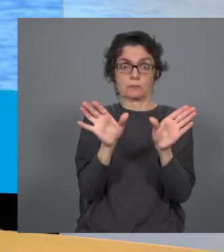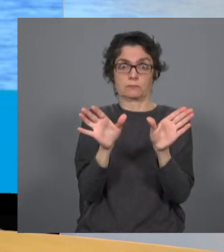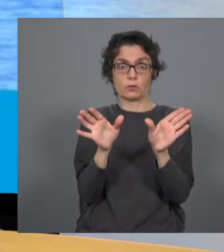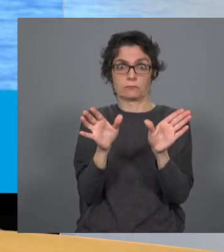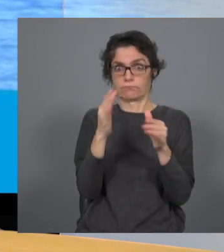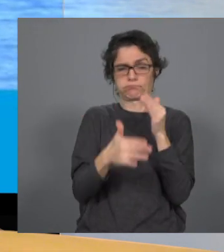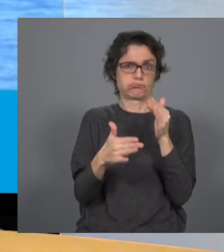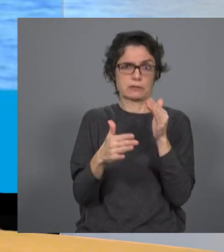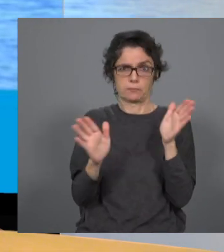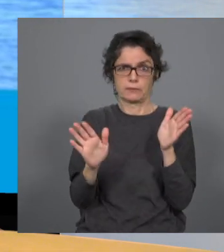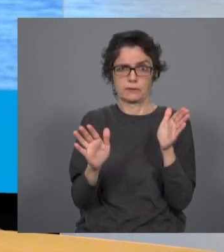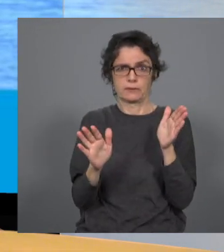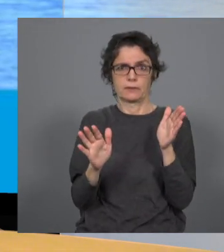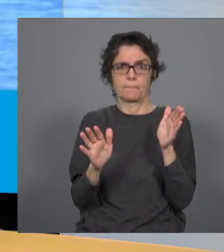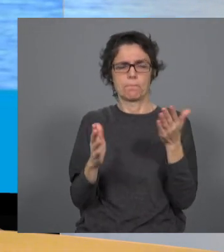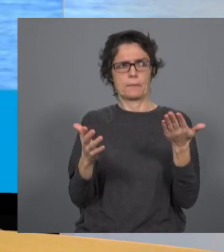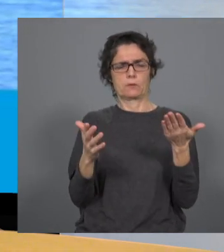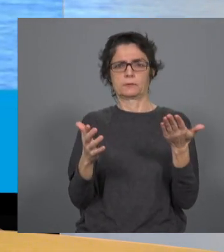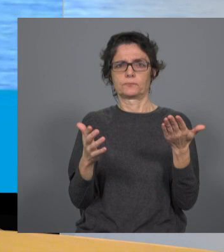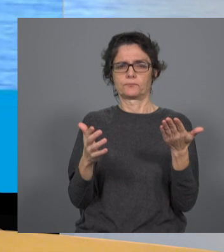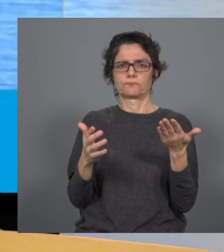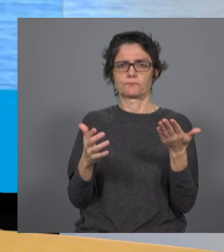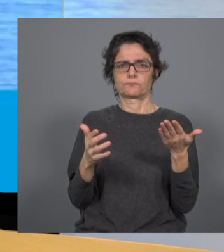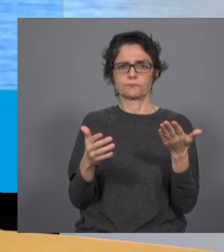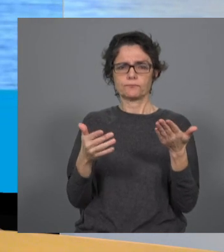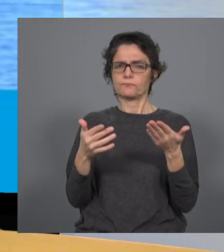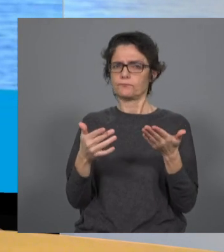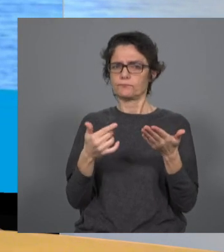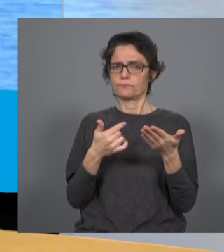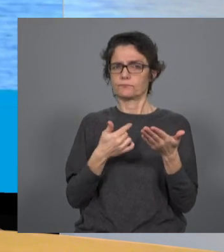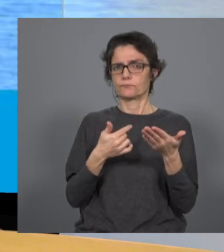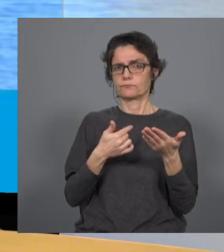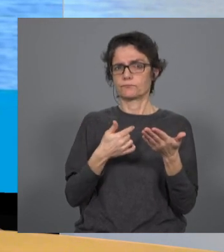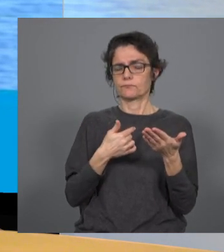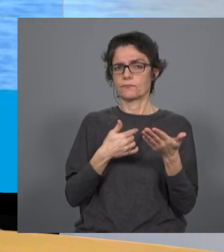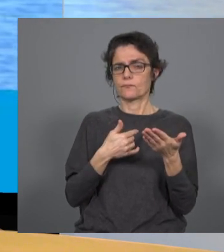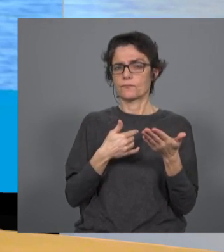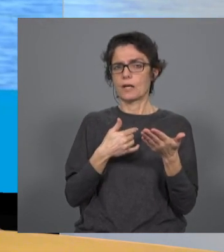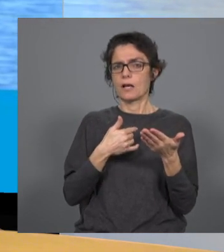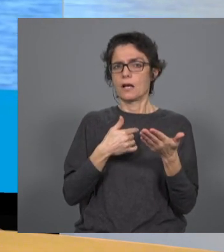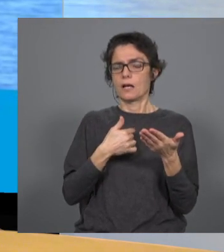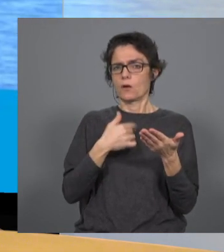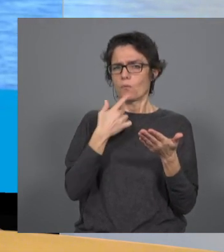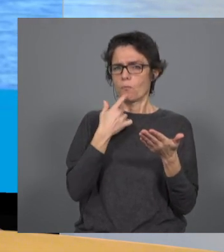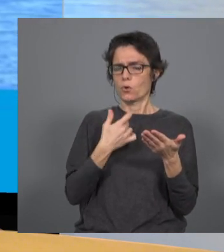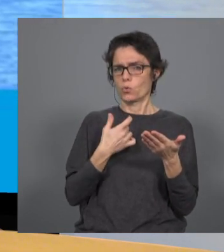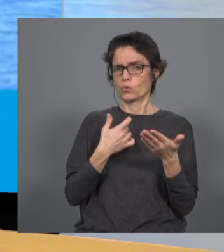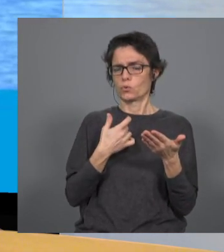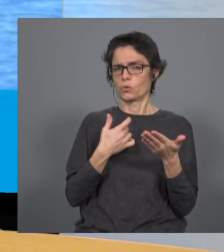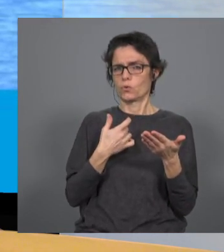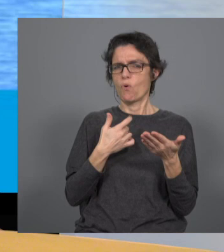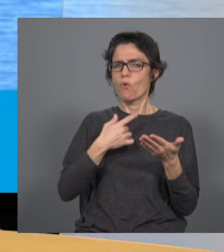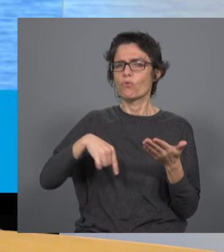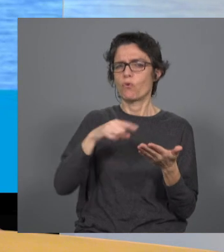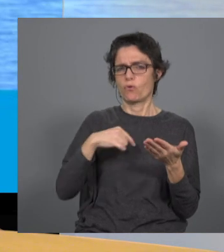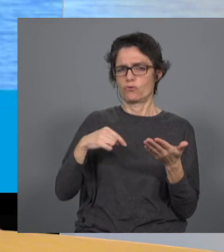E aqui, talvez para nós, hoje a esta distância, importa perceber que não podemos olhar para esta relação com Deus apenas de